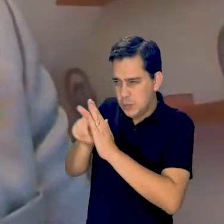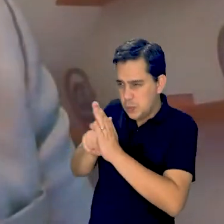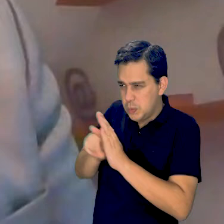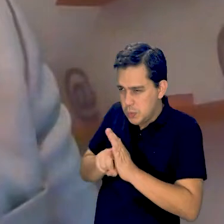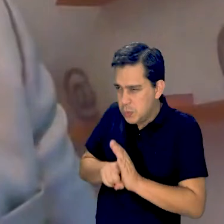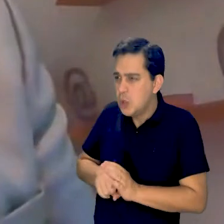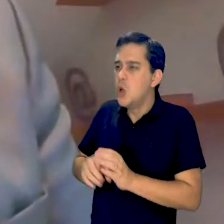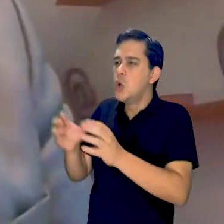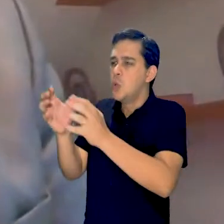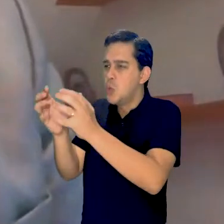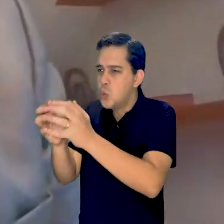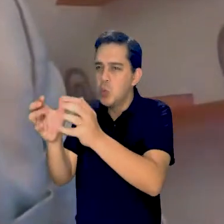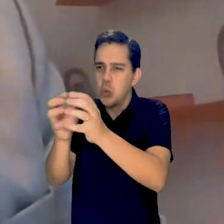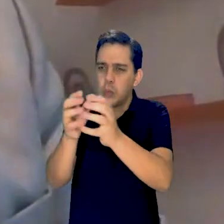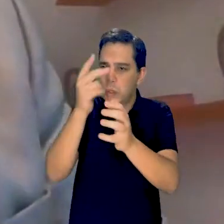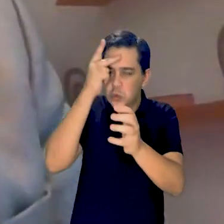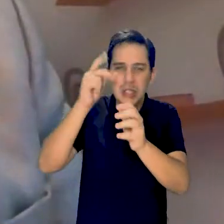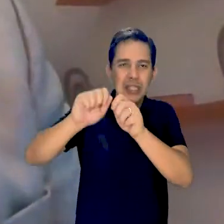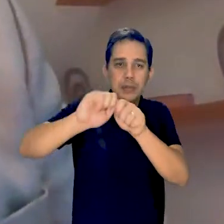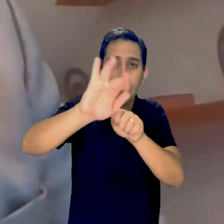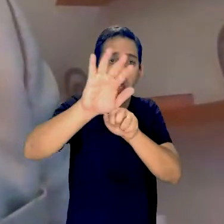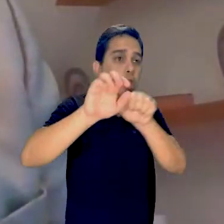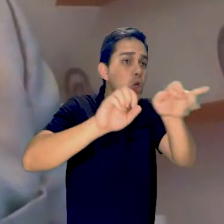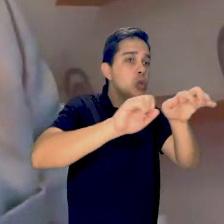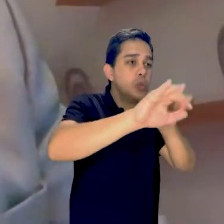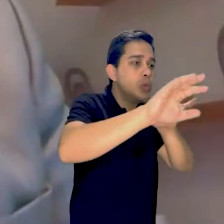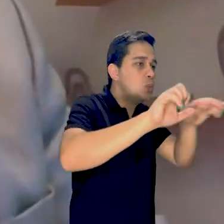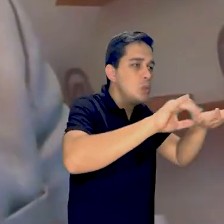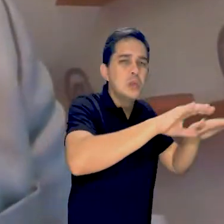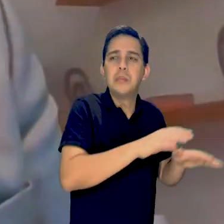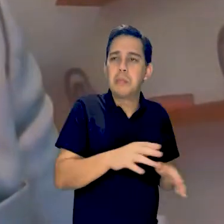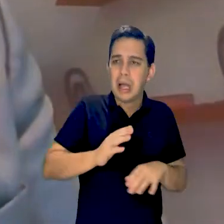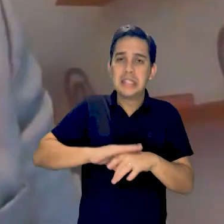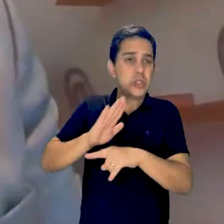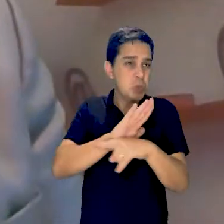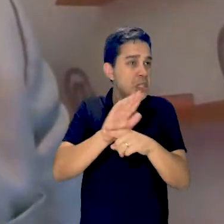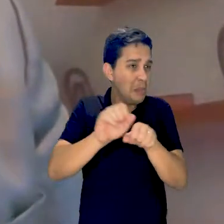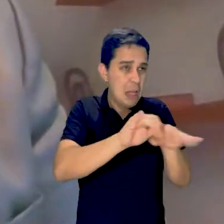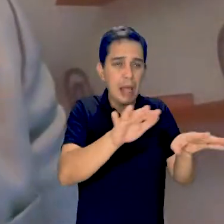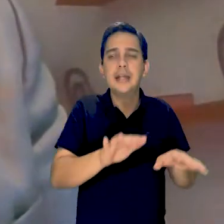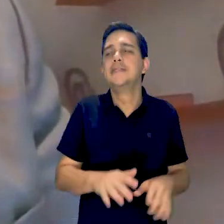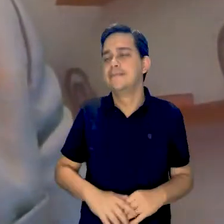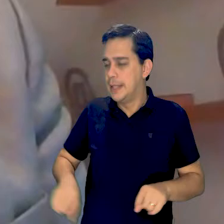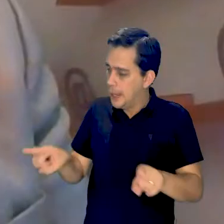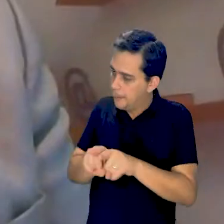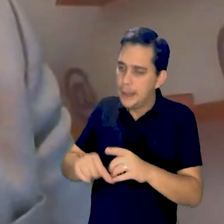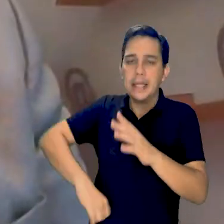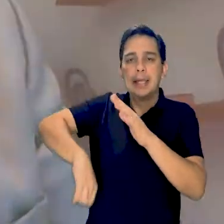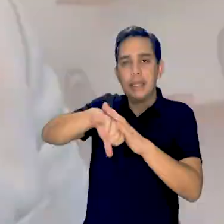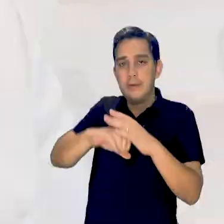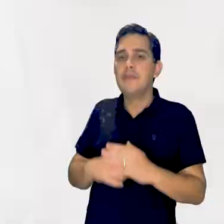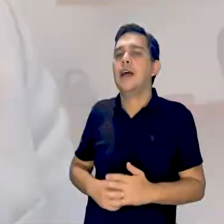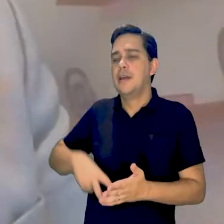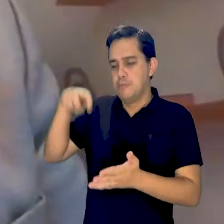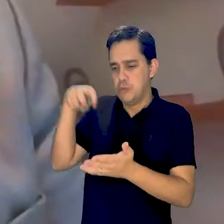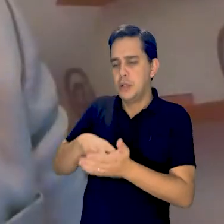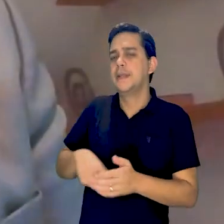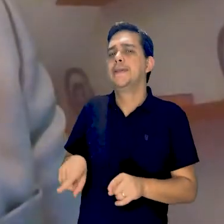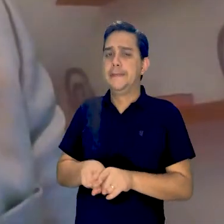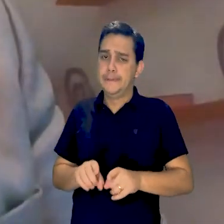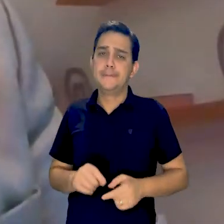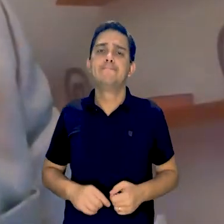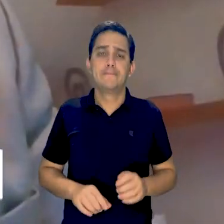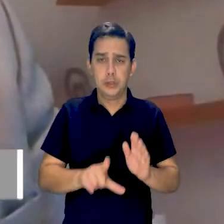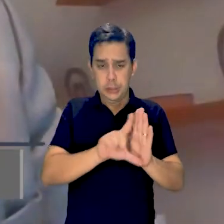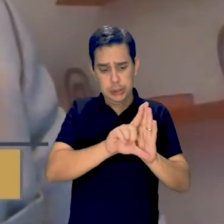esse vídeo, essas pessoas irão responder pelo artigo 241A do ECA. É